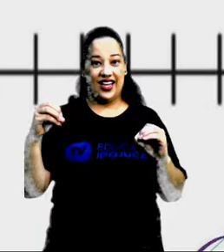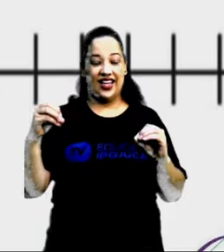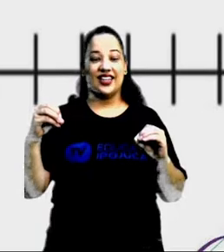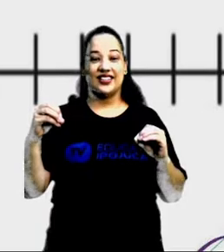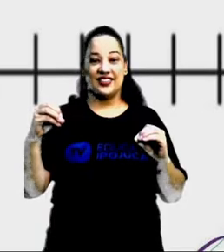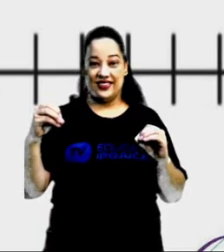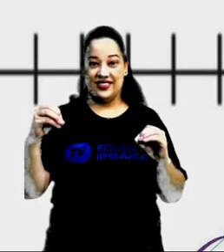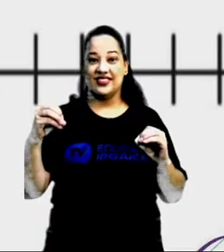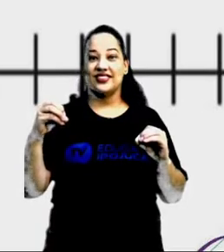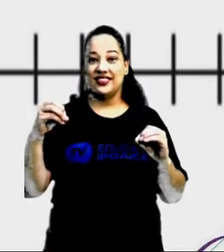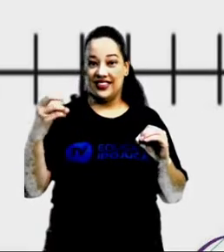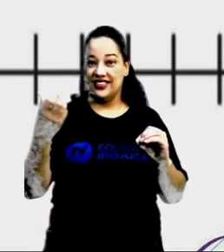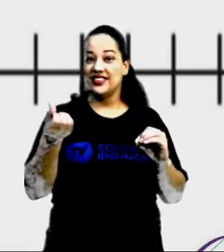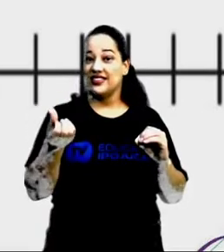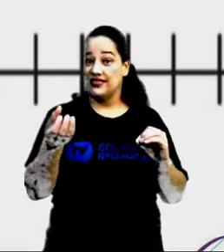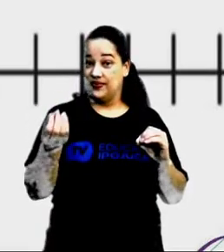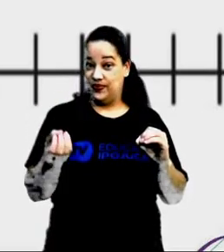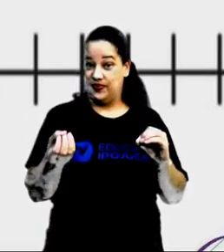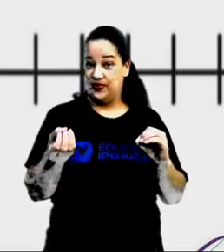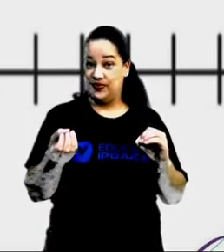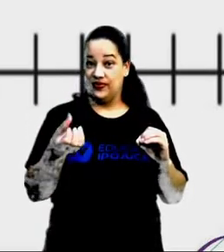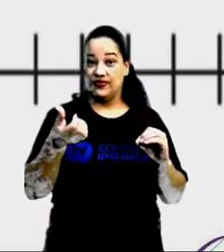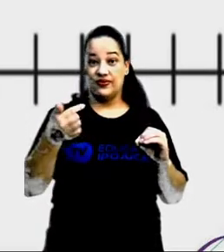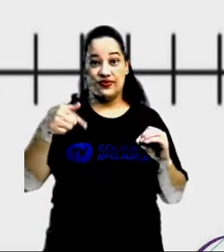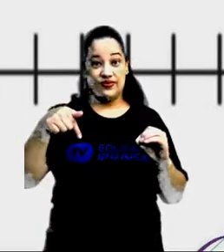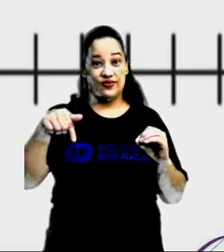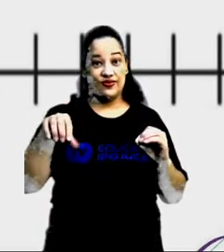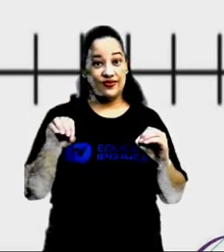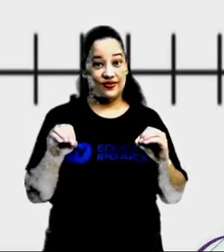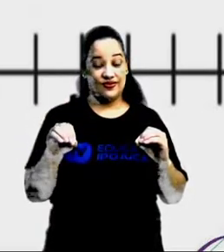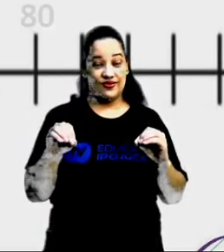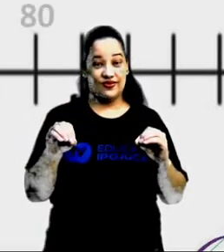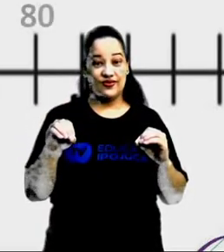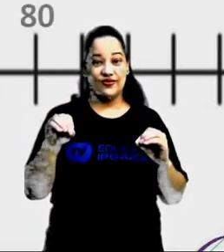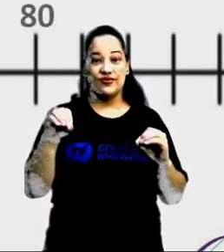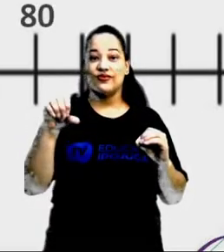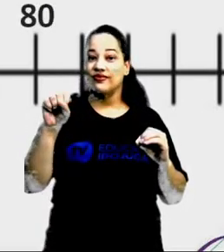50, 60, 70,